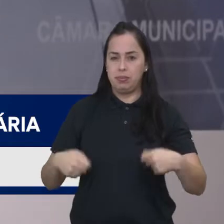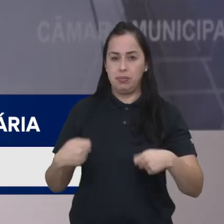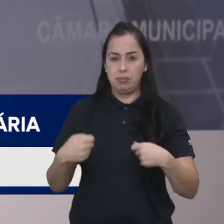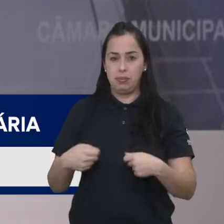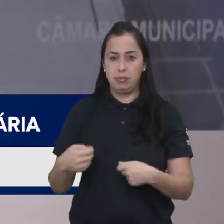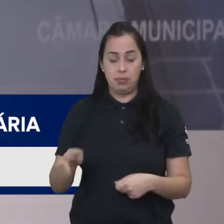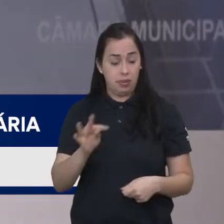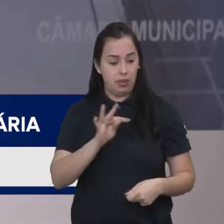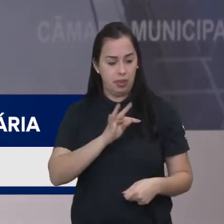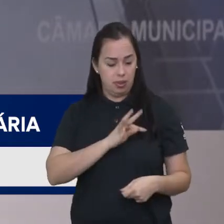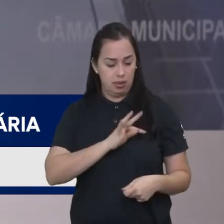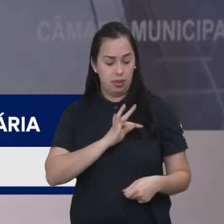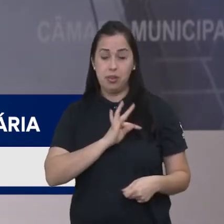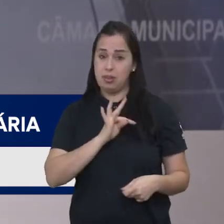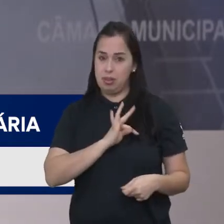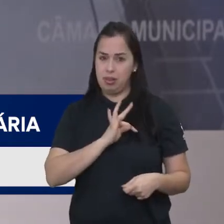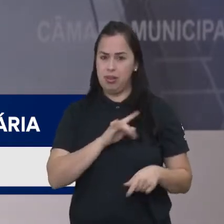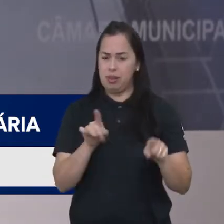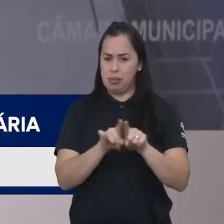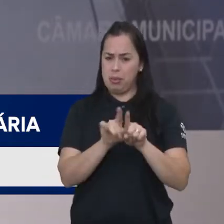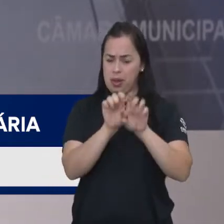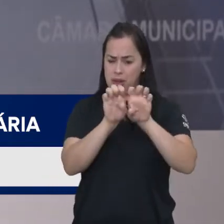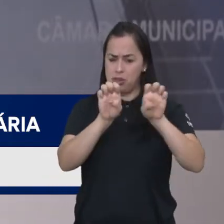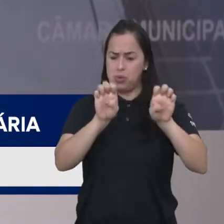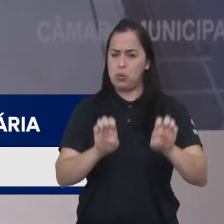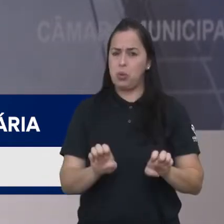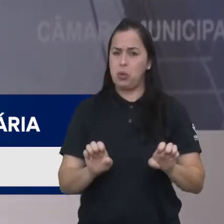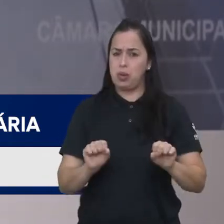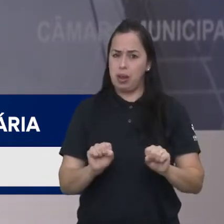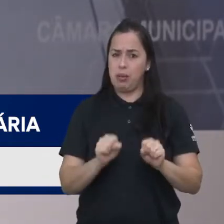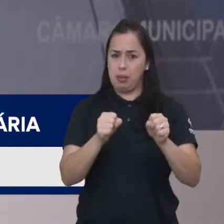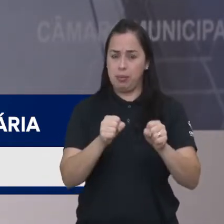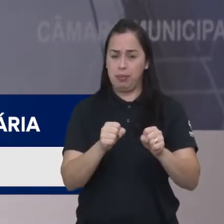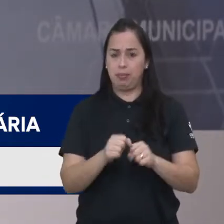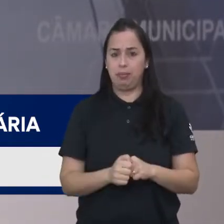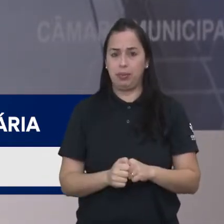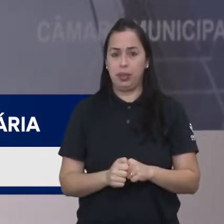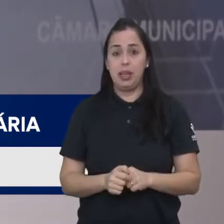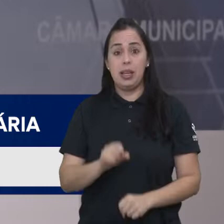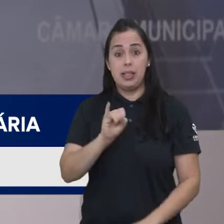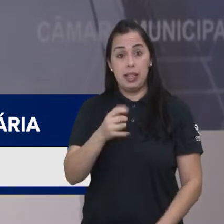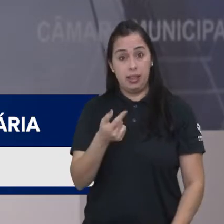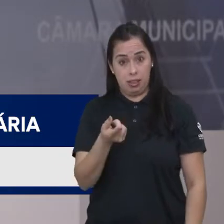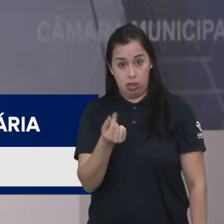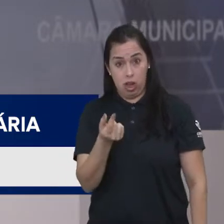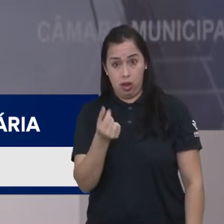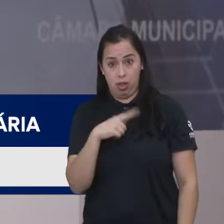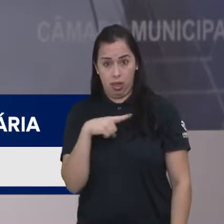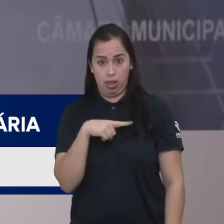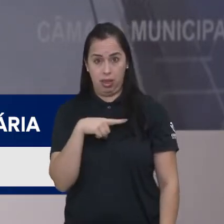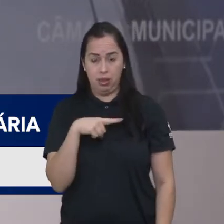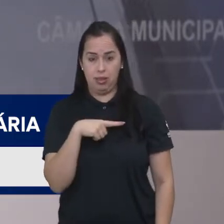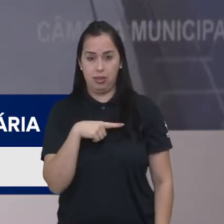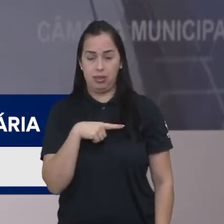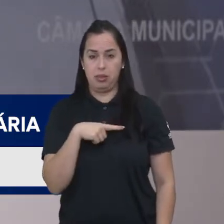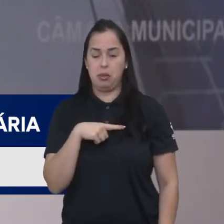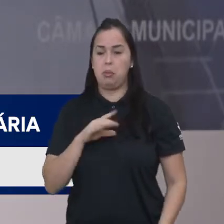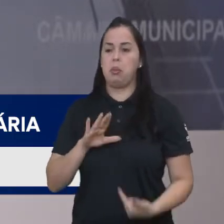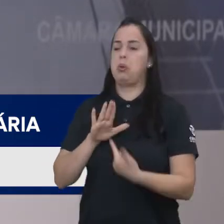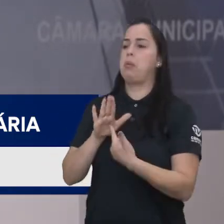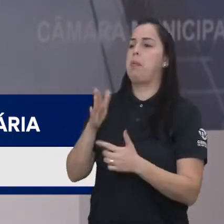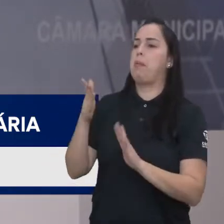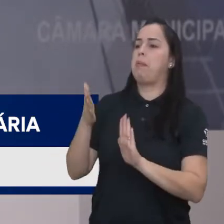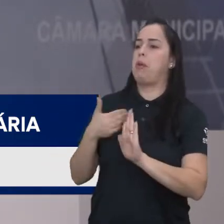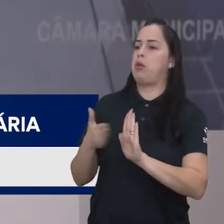que os técnicos municipais sejam fortalecidos, que a estrutura seja fortalecida. Por quê? Com a REURB-E, quem tem dinheiro, apresenta seu